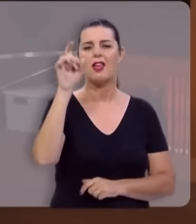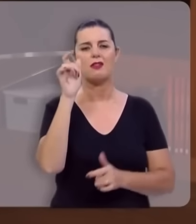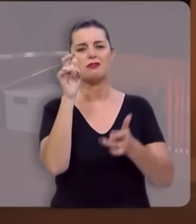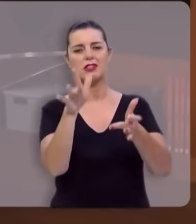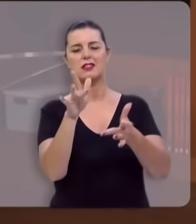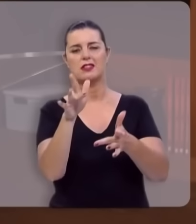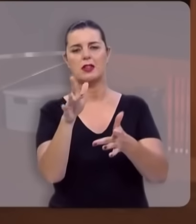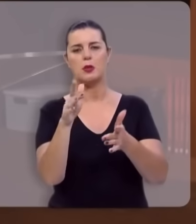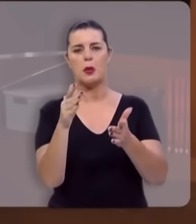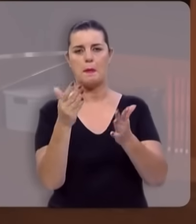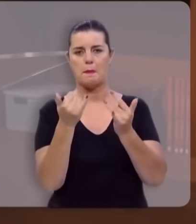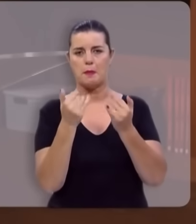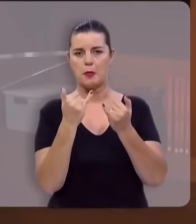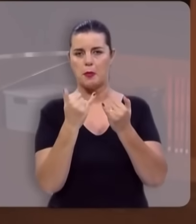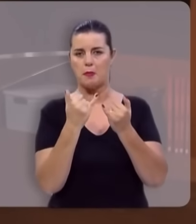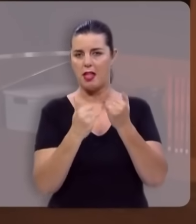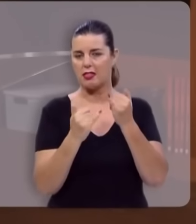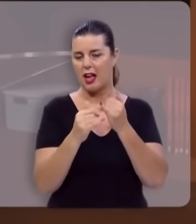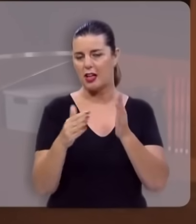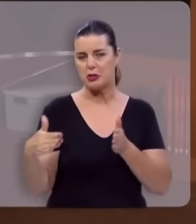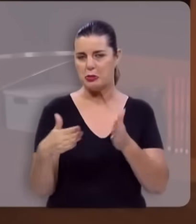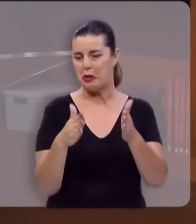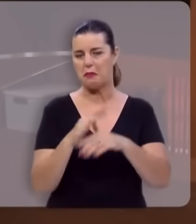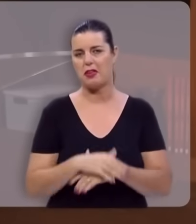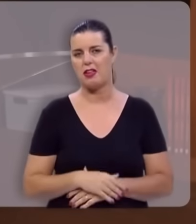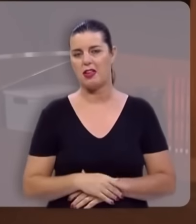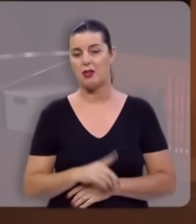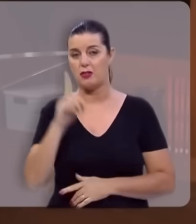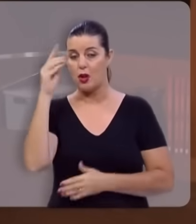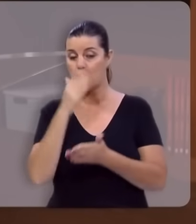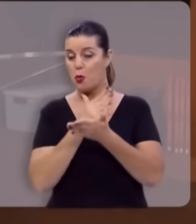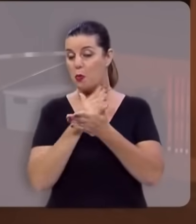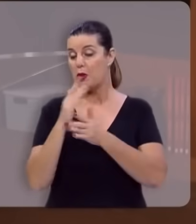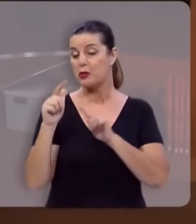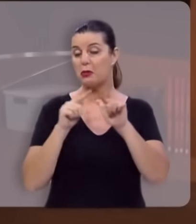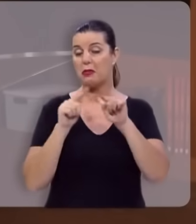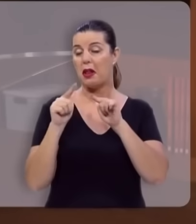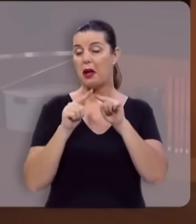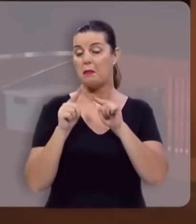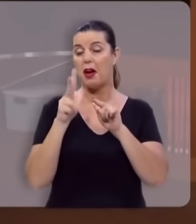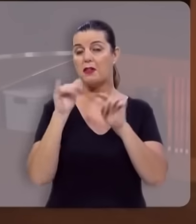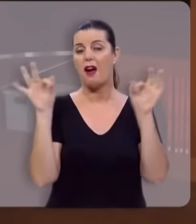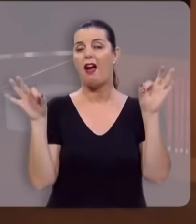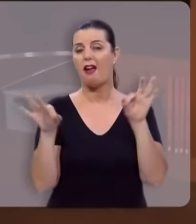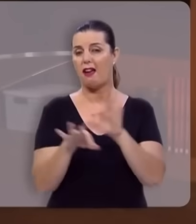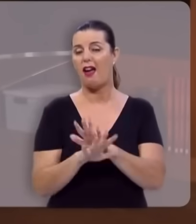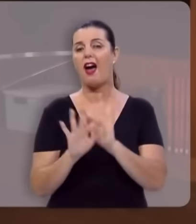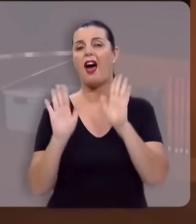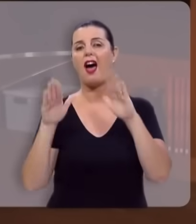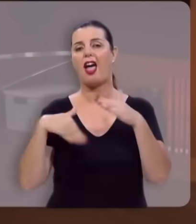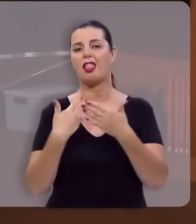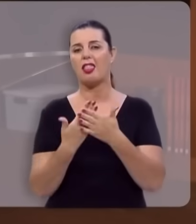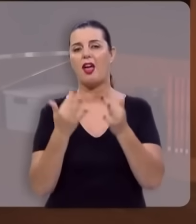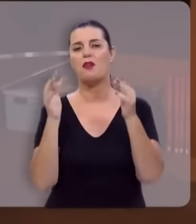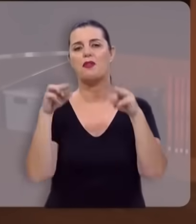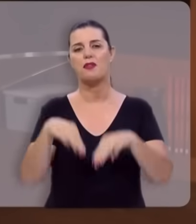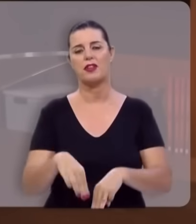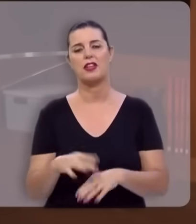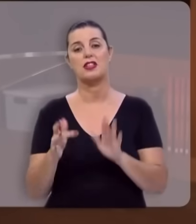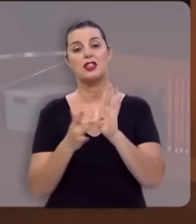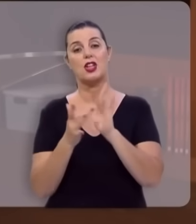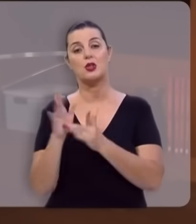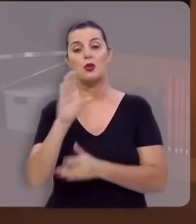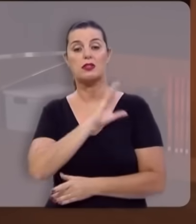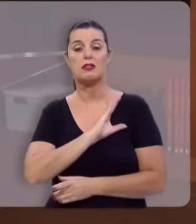largar você no meio do caminho. Aquele que começou boa obra em você, vai completá-la até o dia de